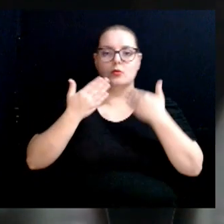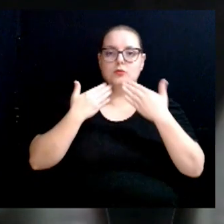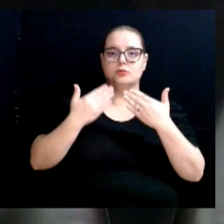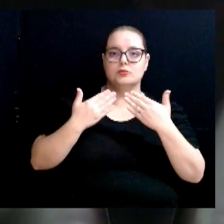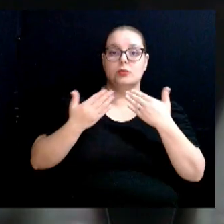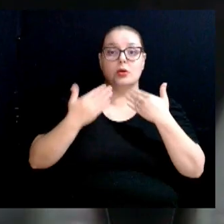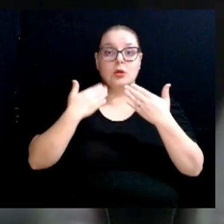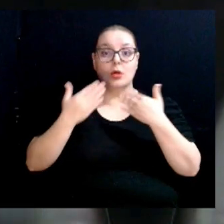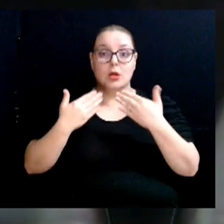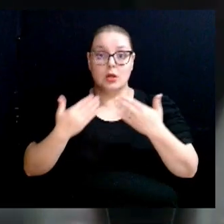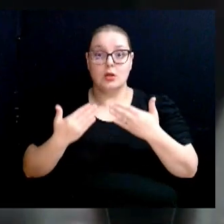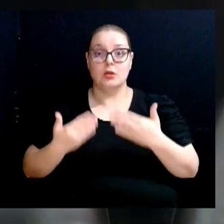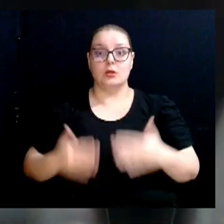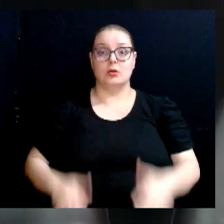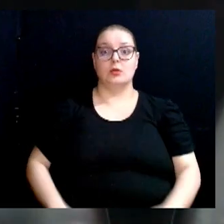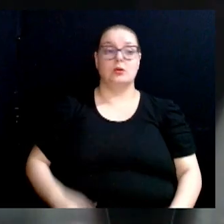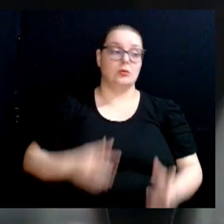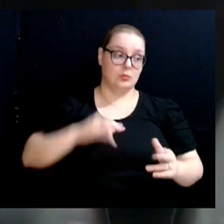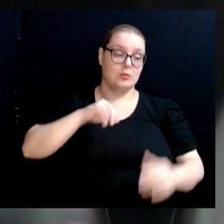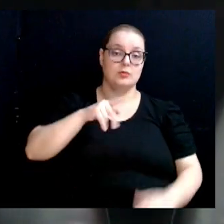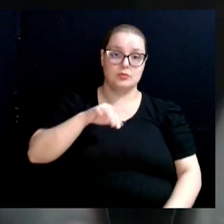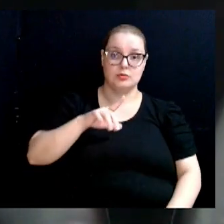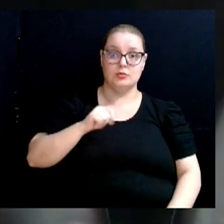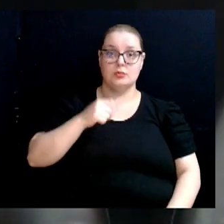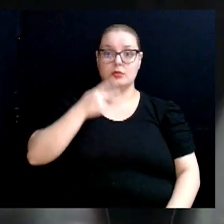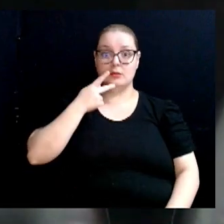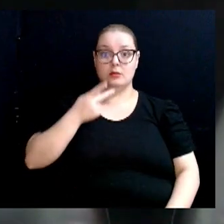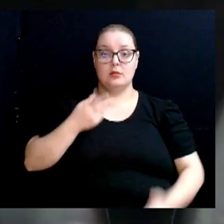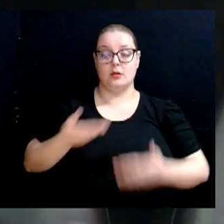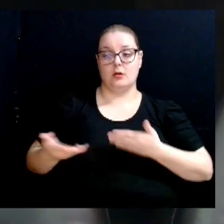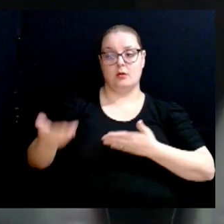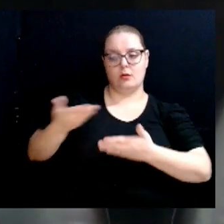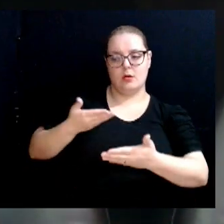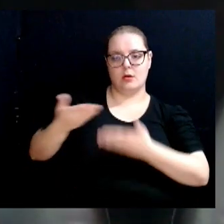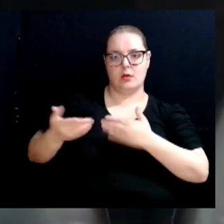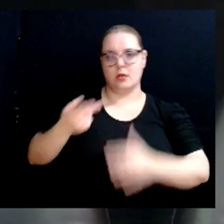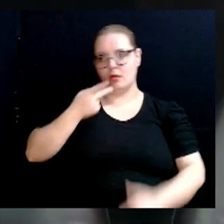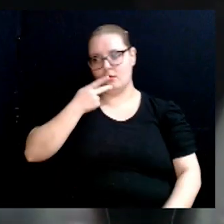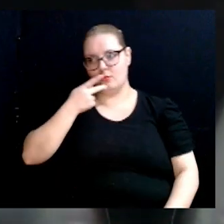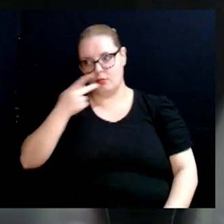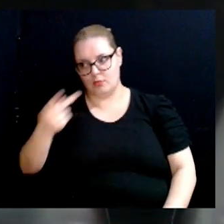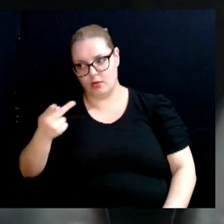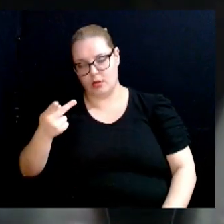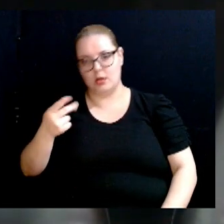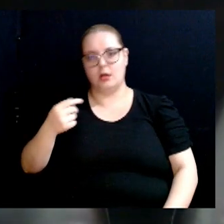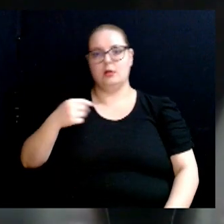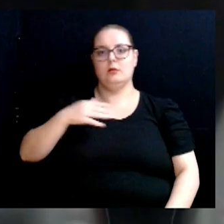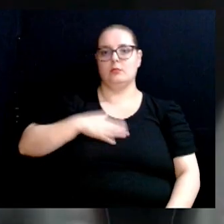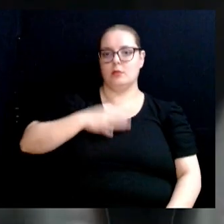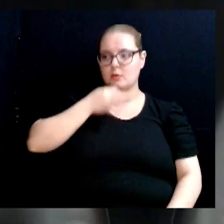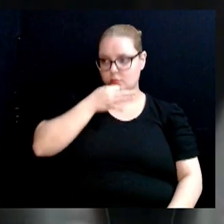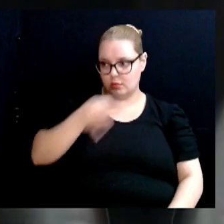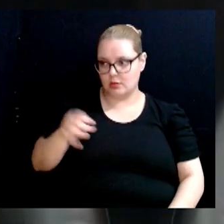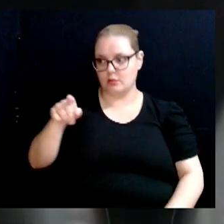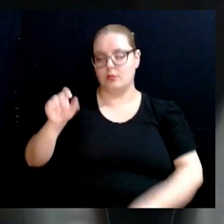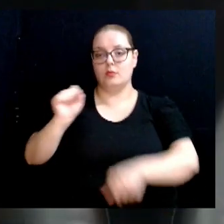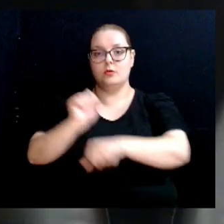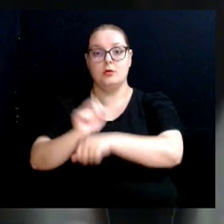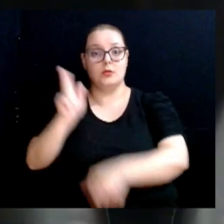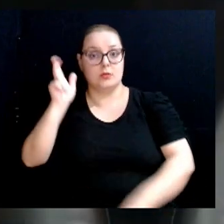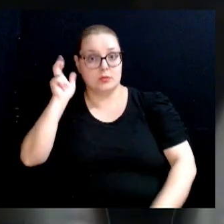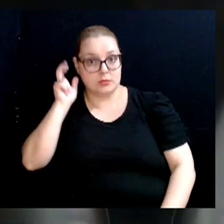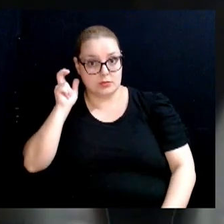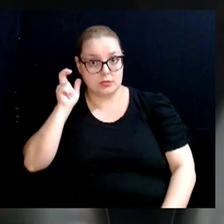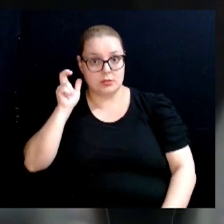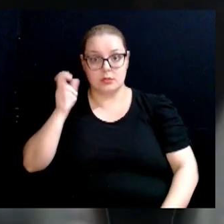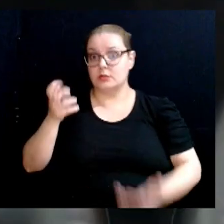a Júlia falou, é via de mão dupla. Eu falo, ponho o meu ponto de vista, você espera, escuta, não querendo já responder